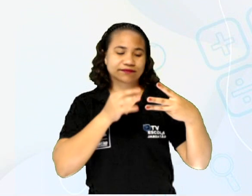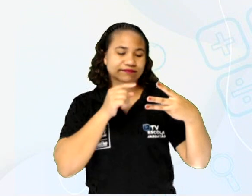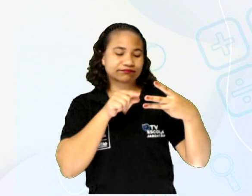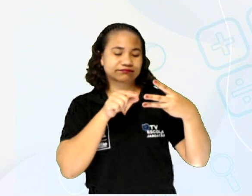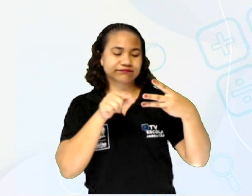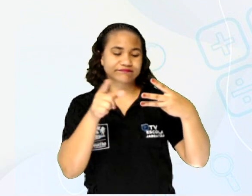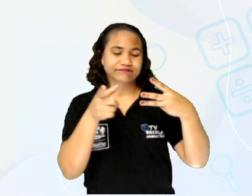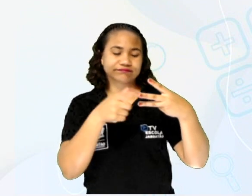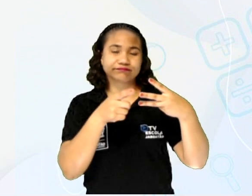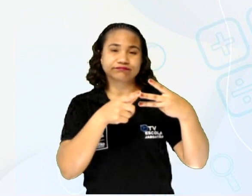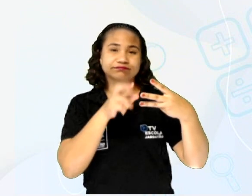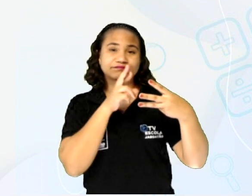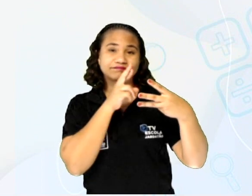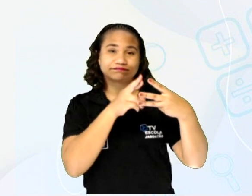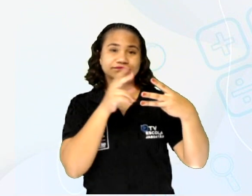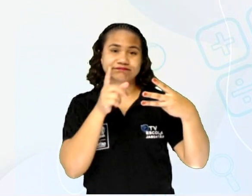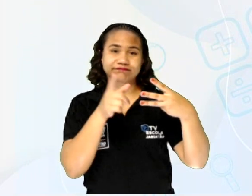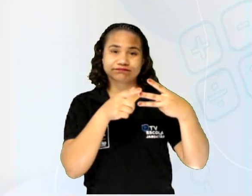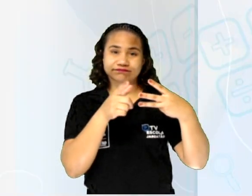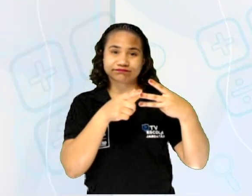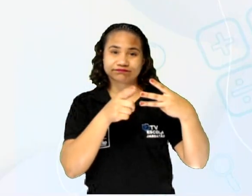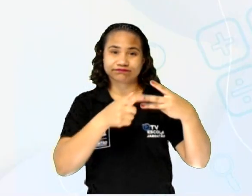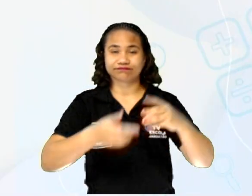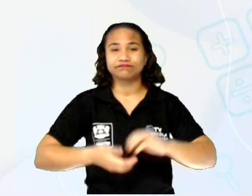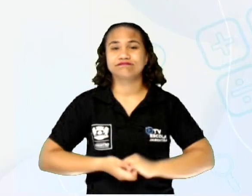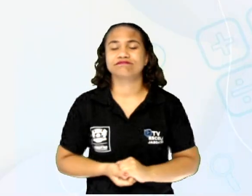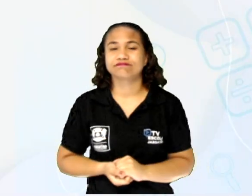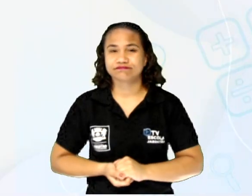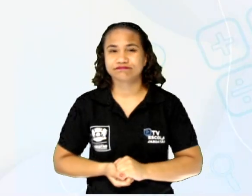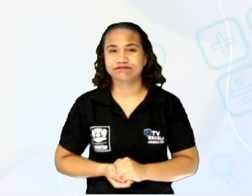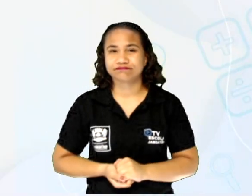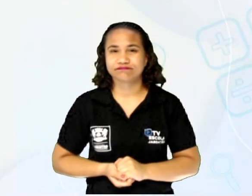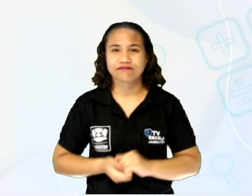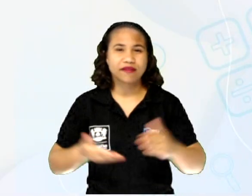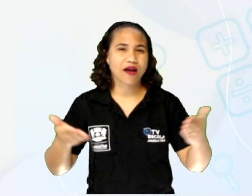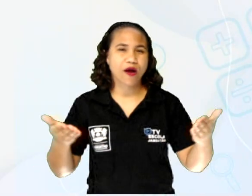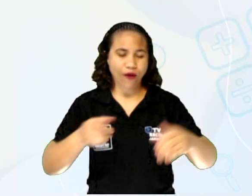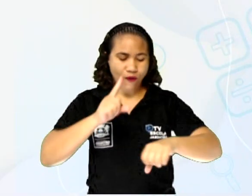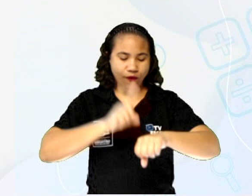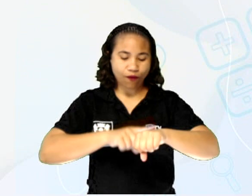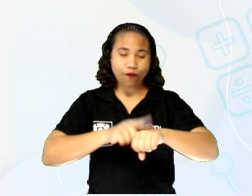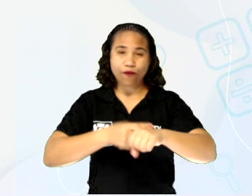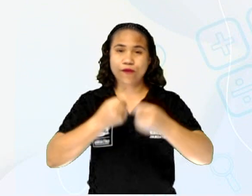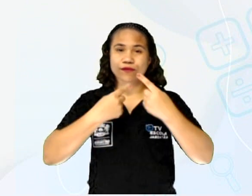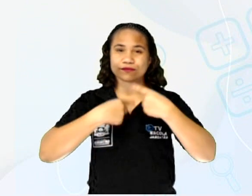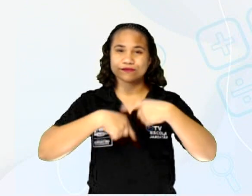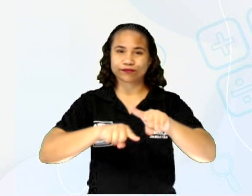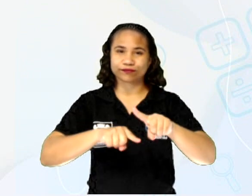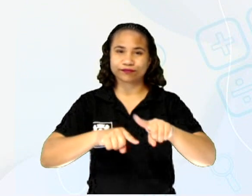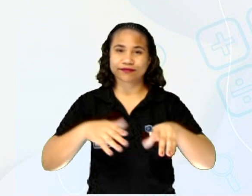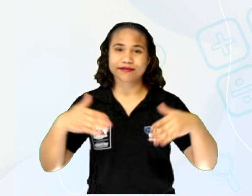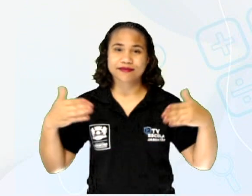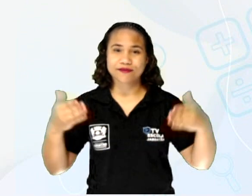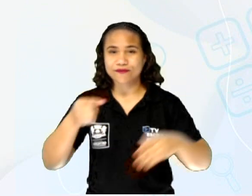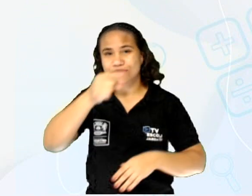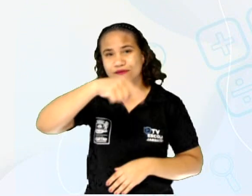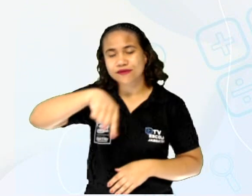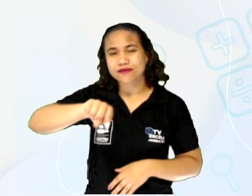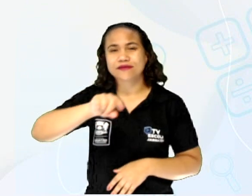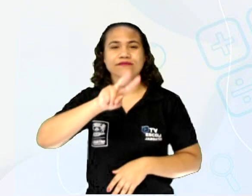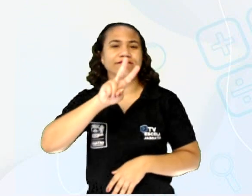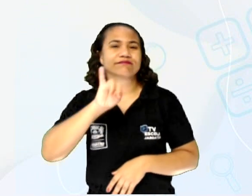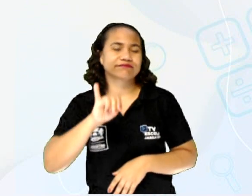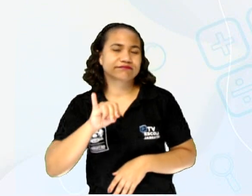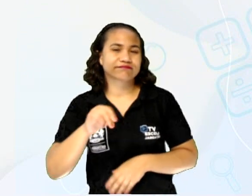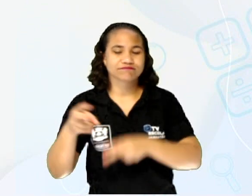segunda. You're not crying. E agora é a hora do desafio. Vocês vão